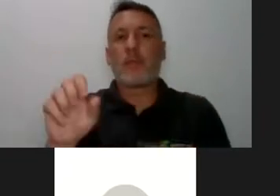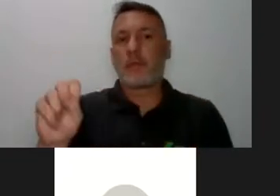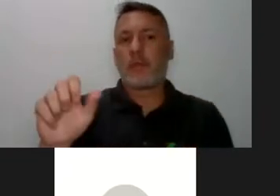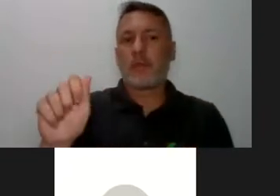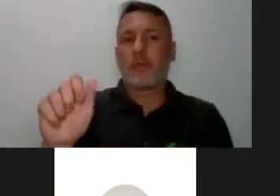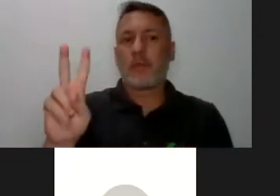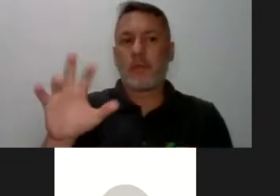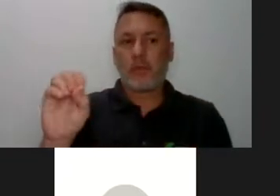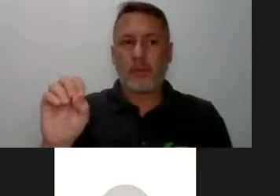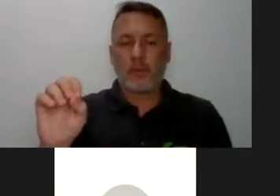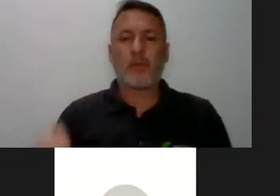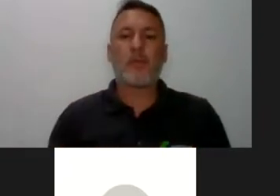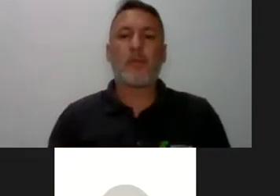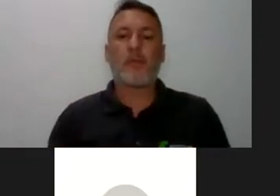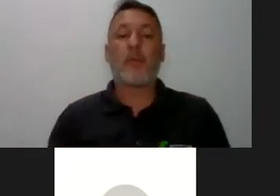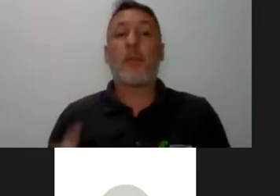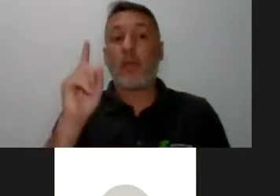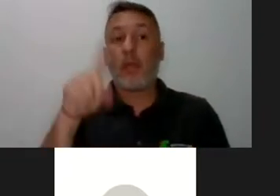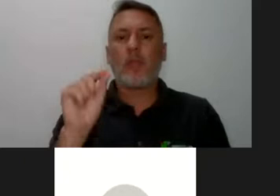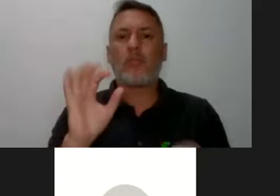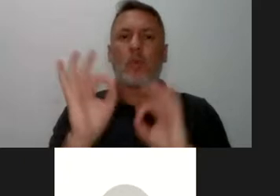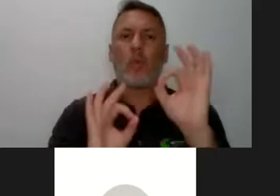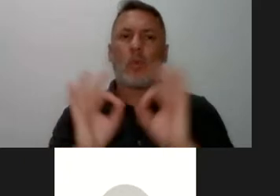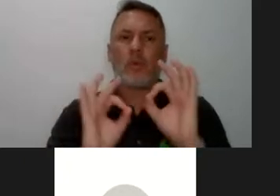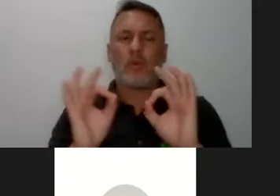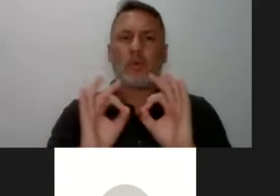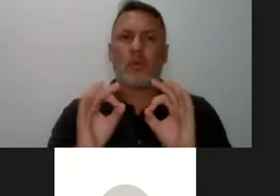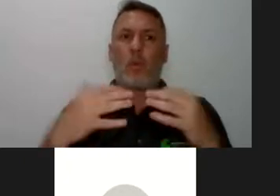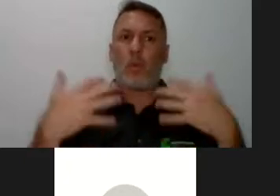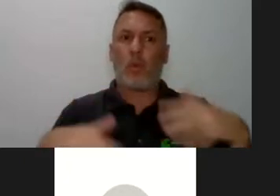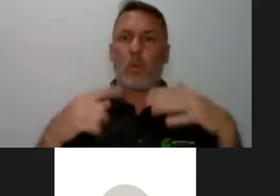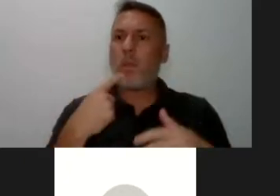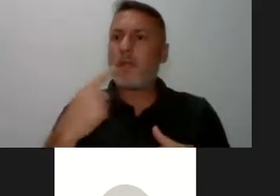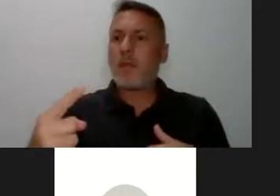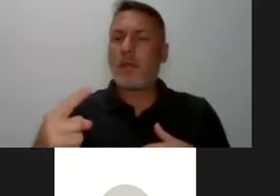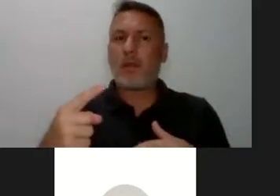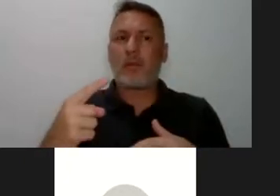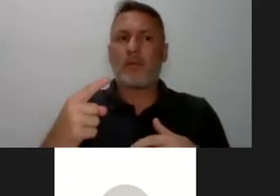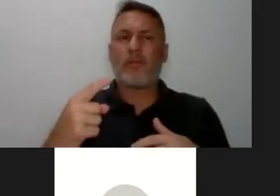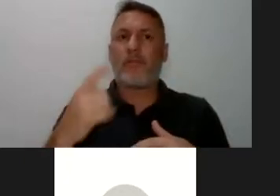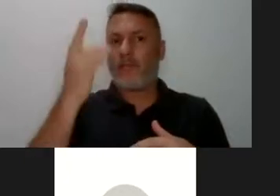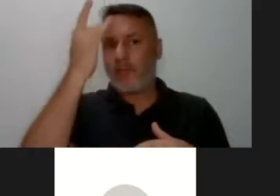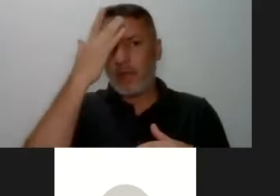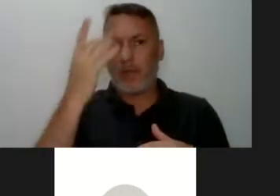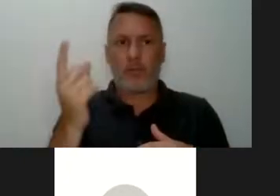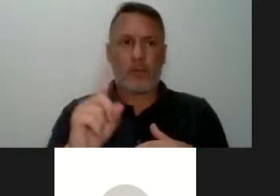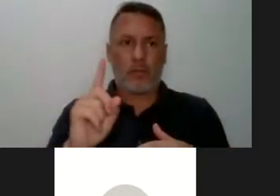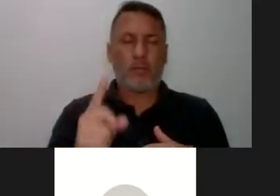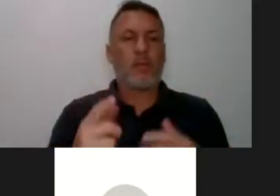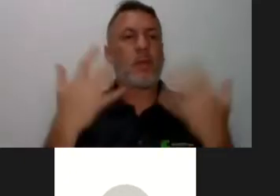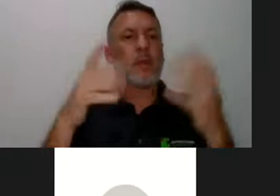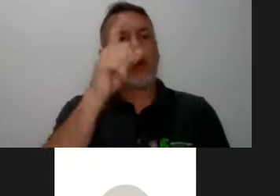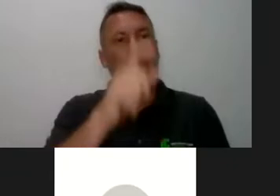gente sabe que essa missão de organizar um evento desse tamanho não é simples, né? Mas parabéns, Sávio. Seu nome